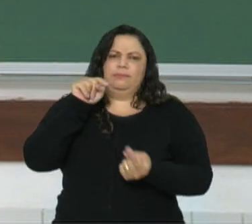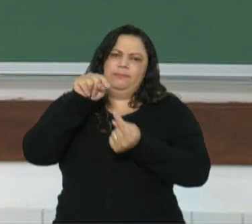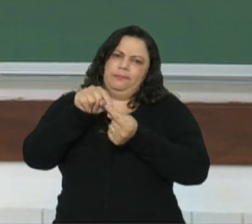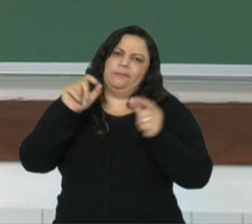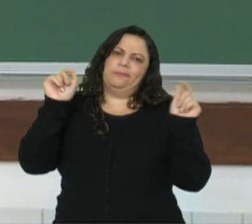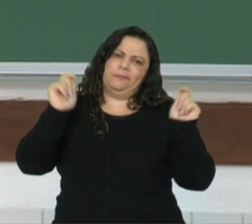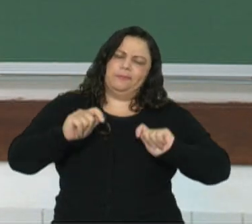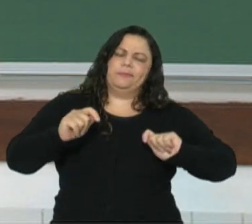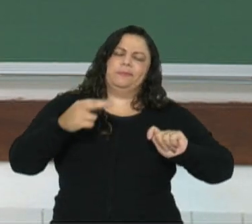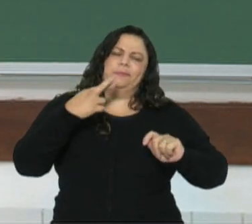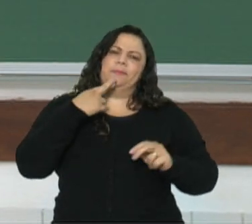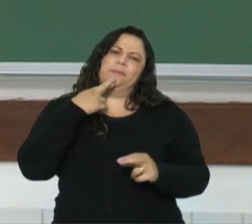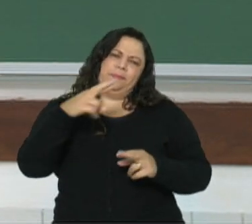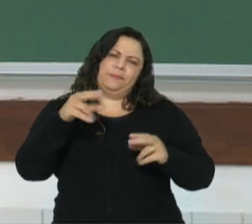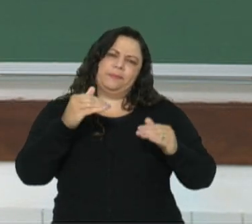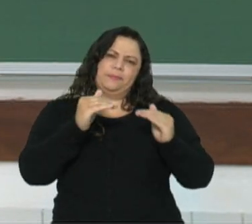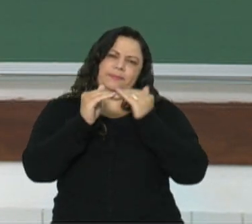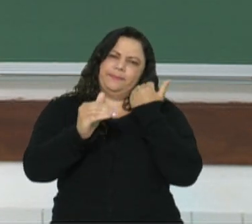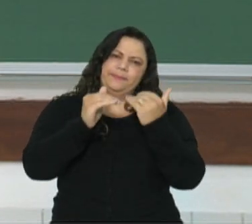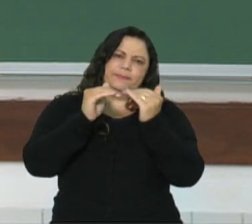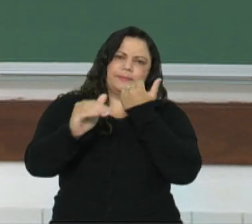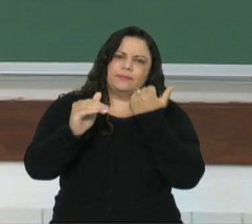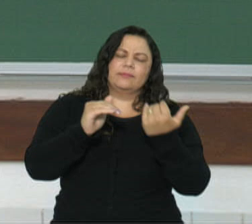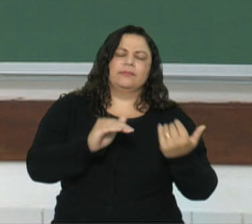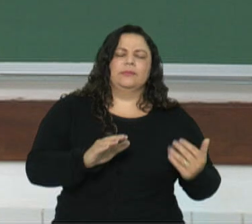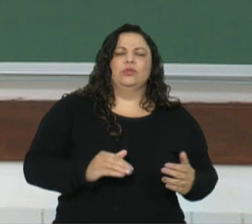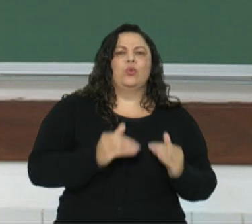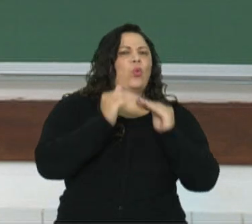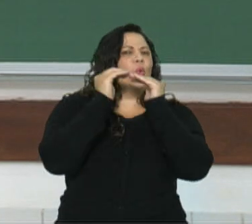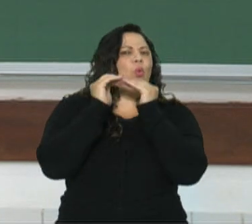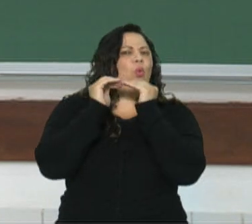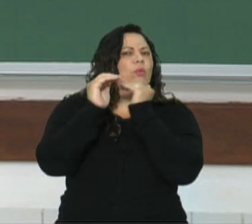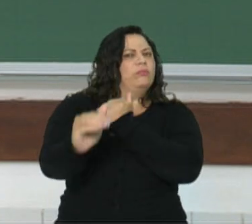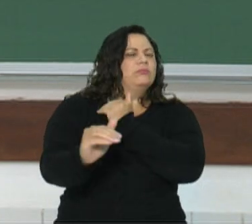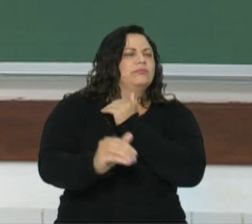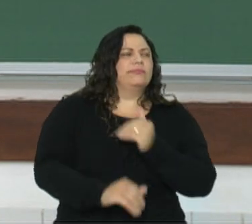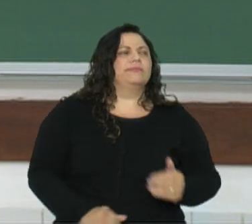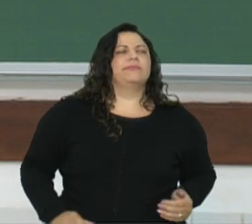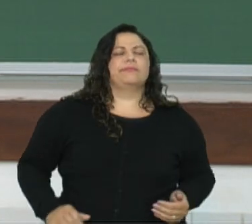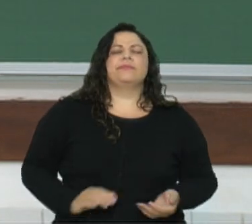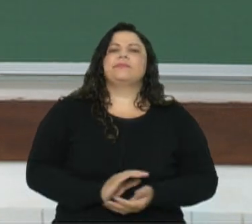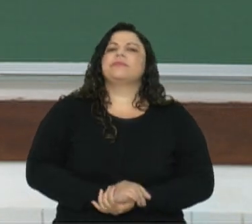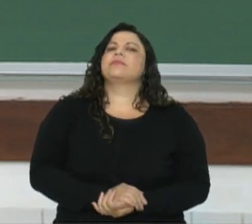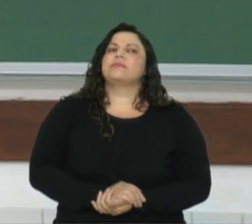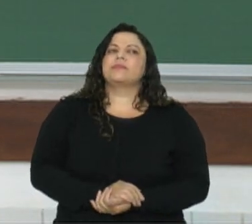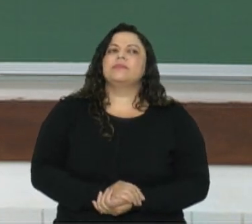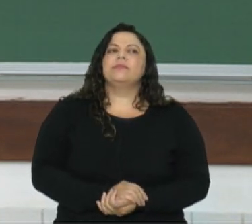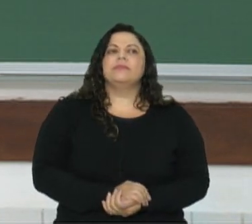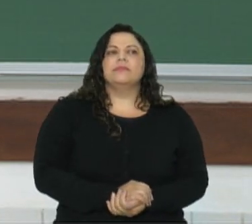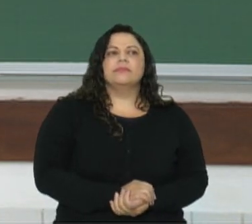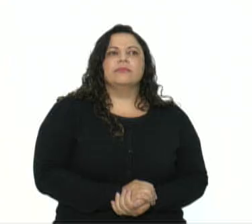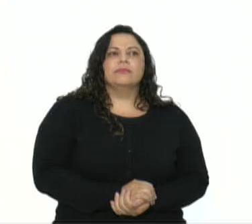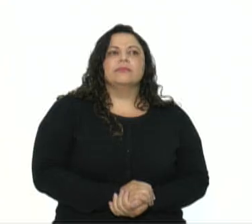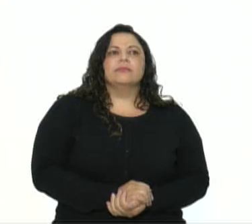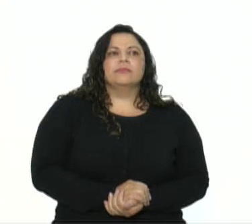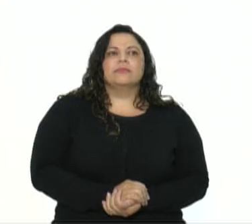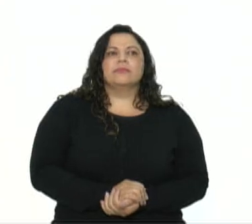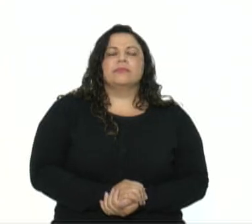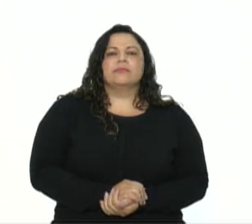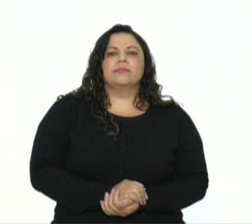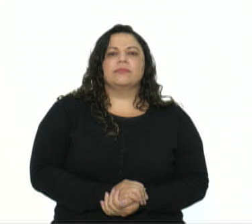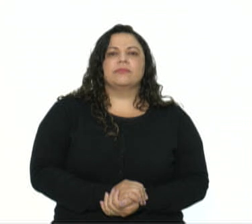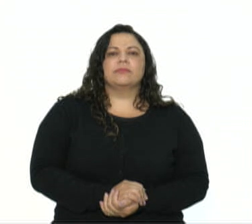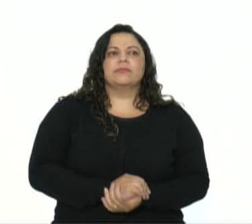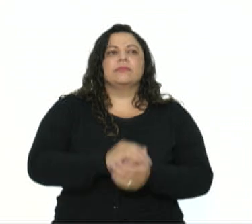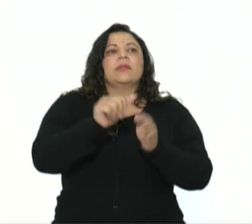de crítica e de diferença do Francis Bacon dos antigos. Ele primeiro deve